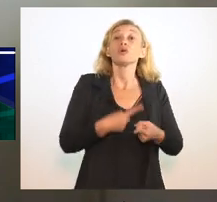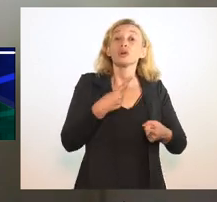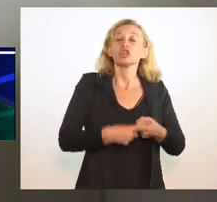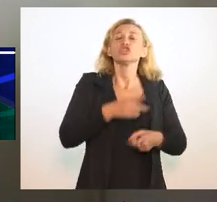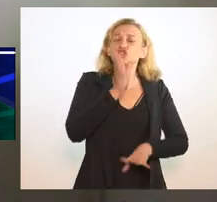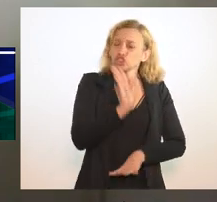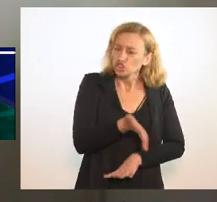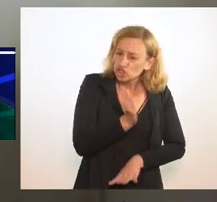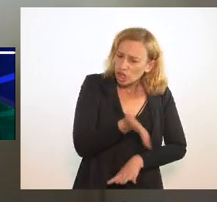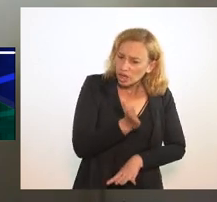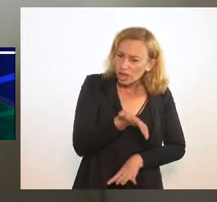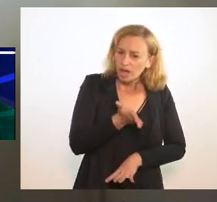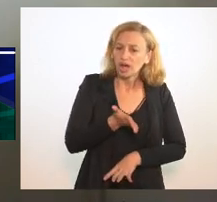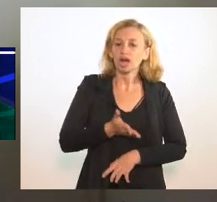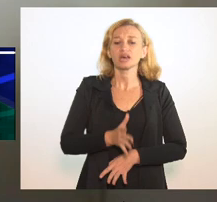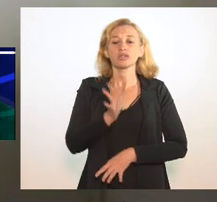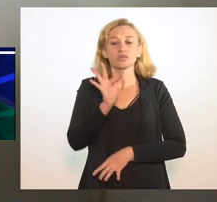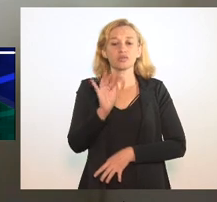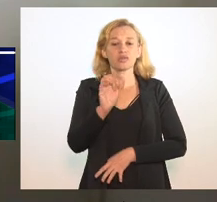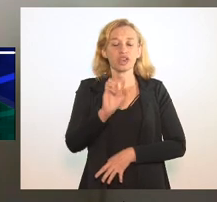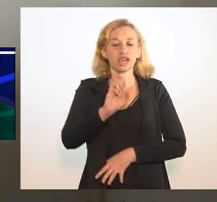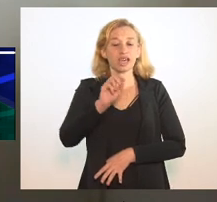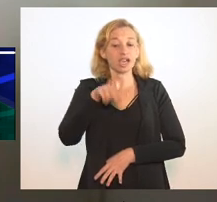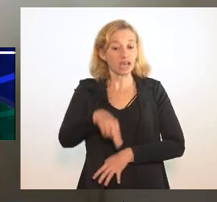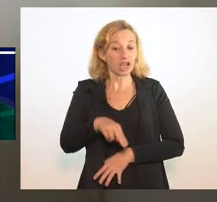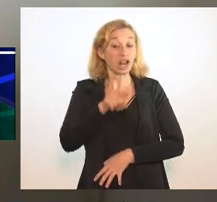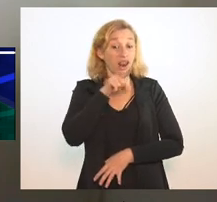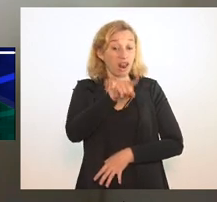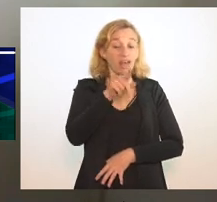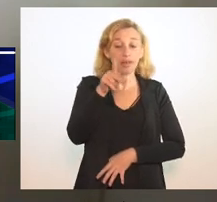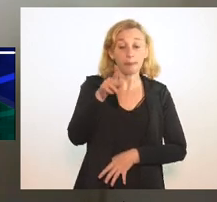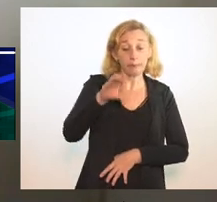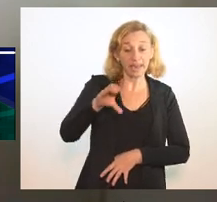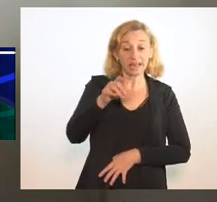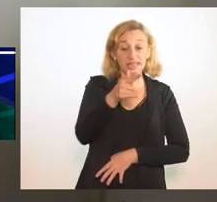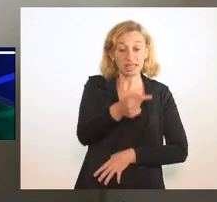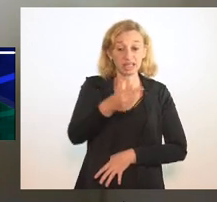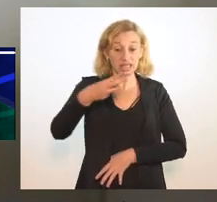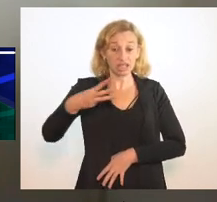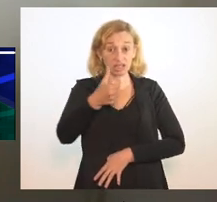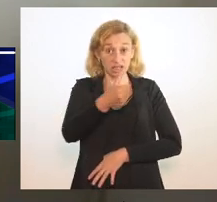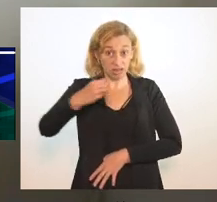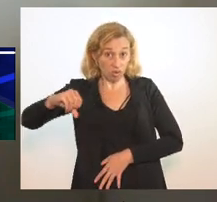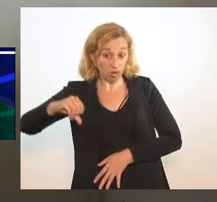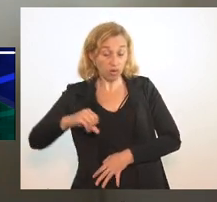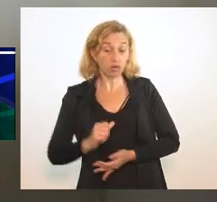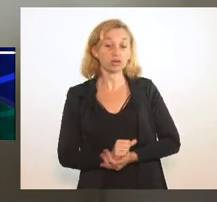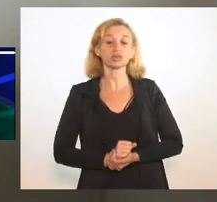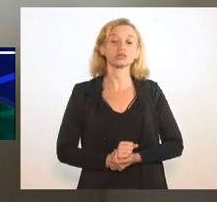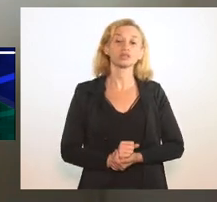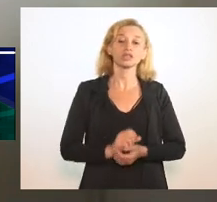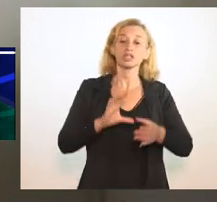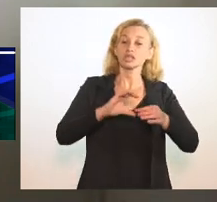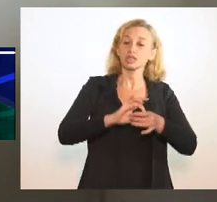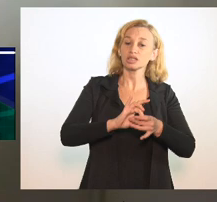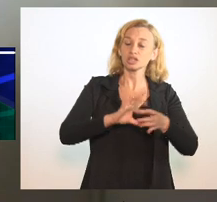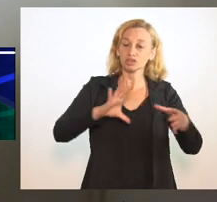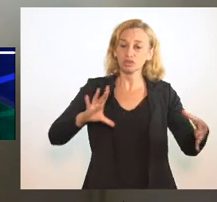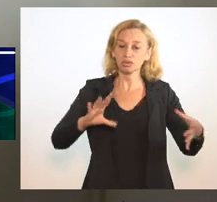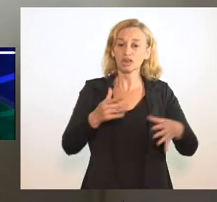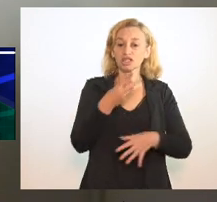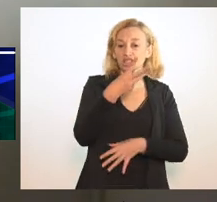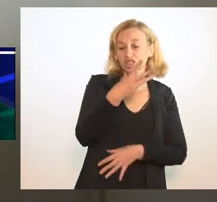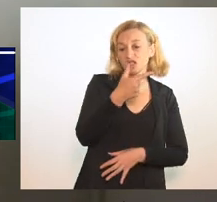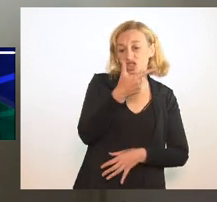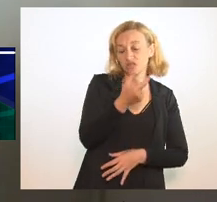já existe do FECAM, lá na PEC 73 de 19, a desvinculação de